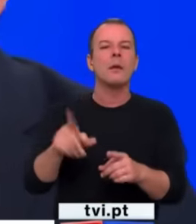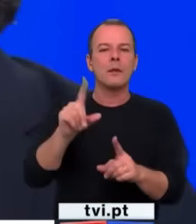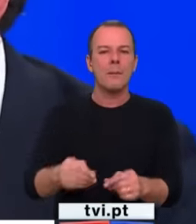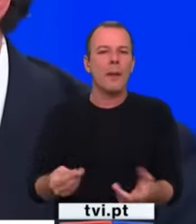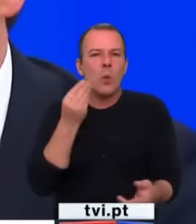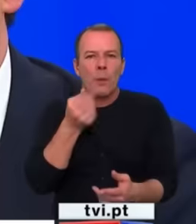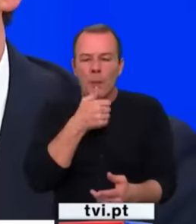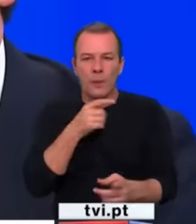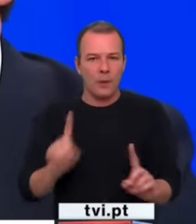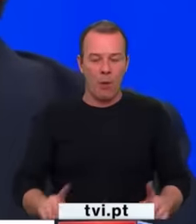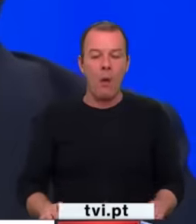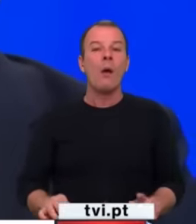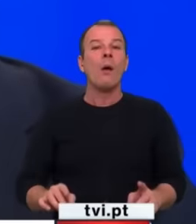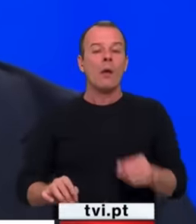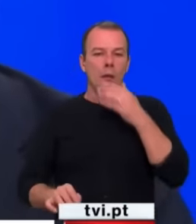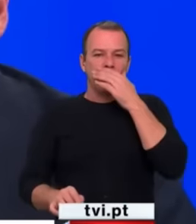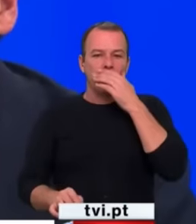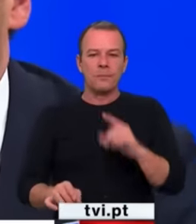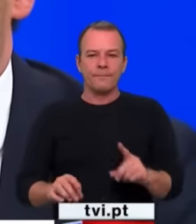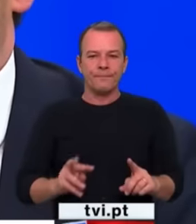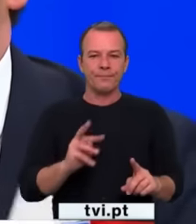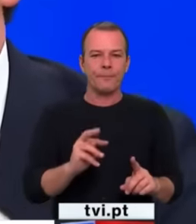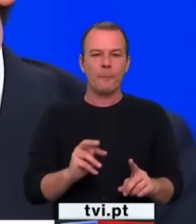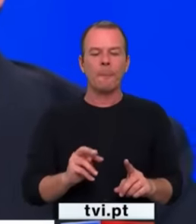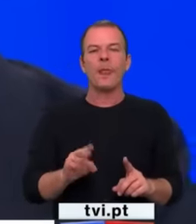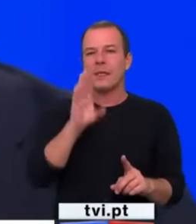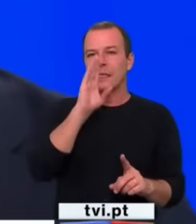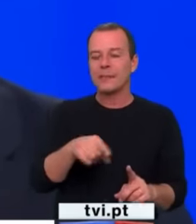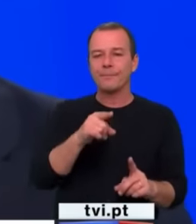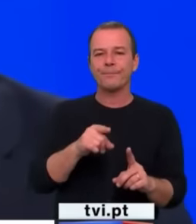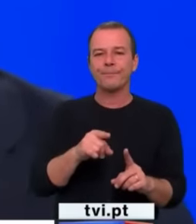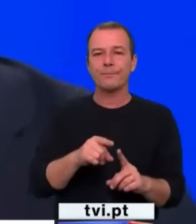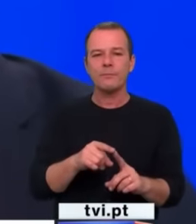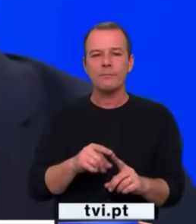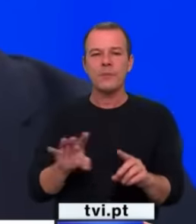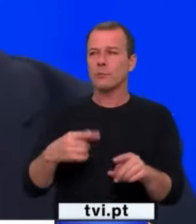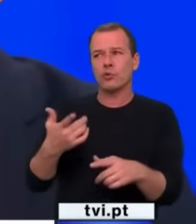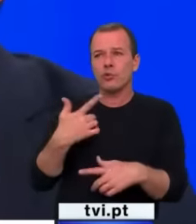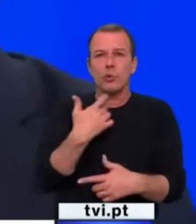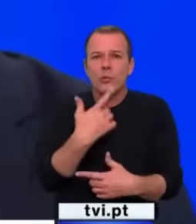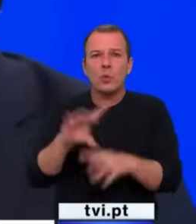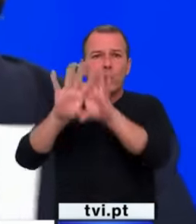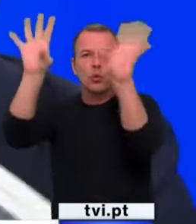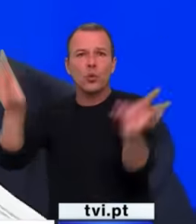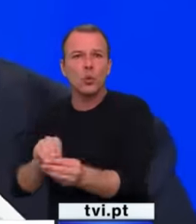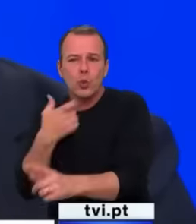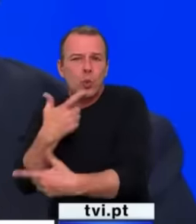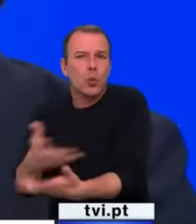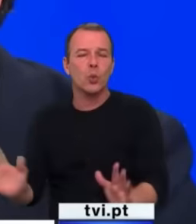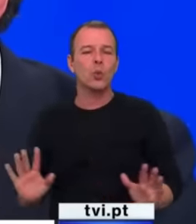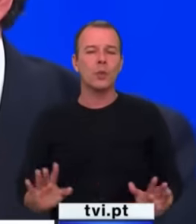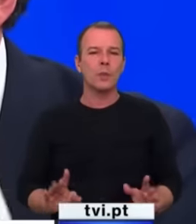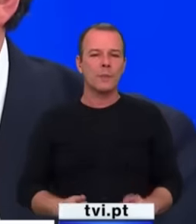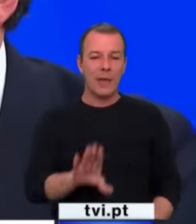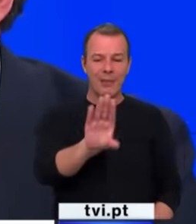de fuga. Vou só a este dado. É que se é 3 mil está milhões a falar das pensões, no Ministério... Não estou a falar de tudo. Agora estava a falar Pedro das pensões, Nuno 9 mil milhões de euros. Só para que fique claro,